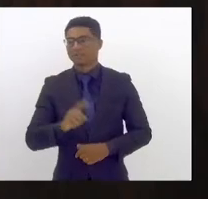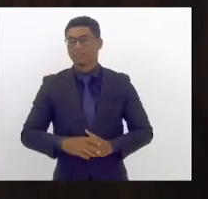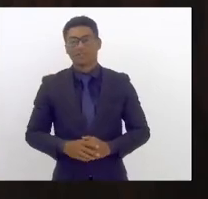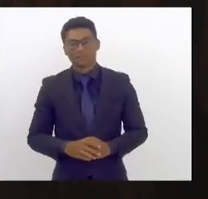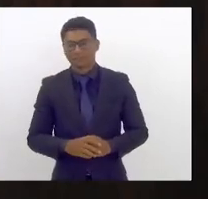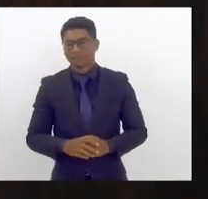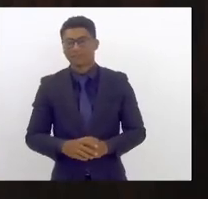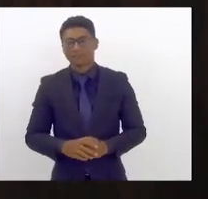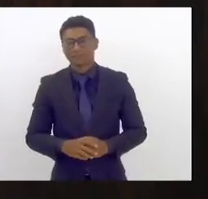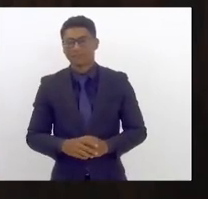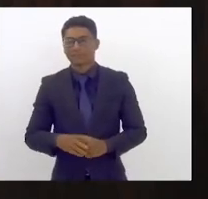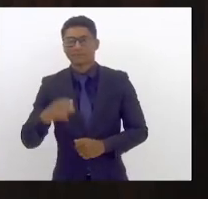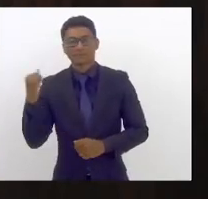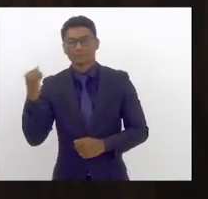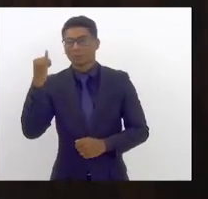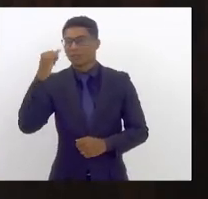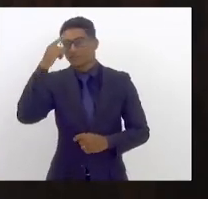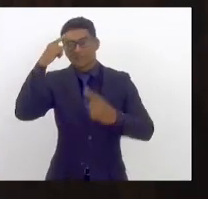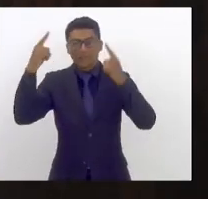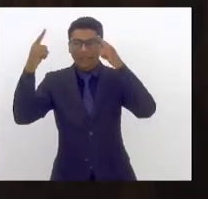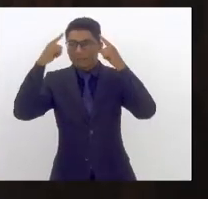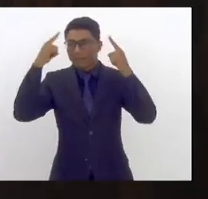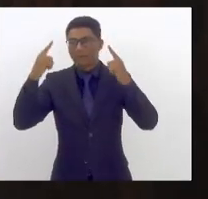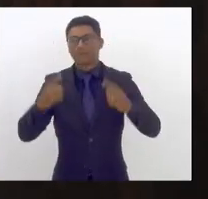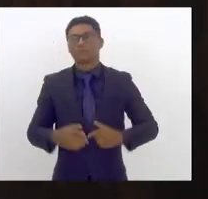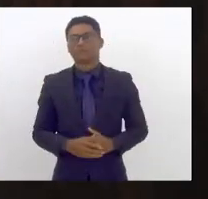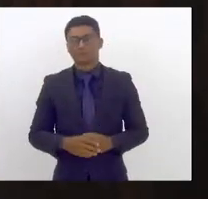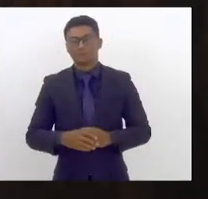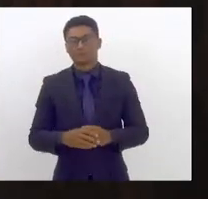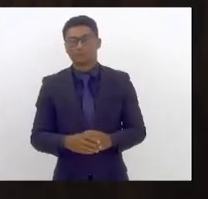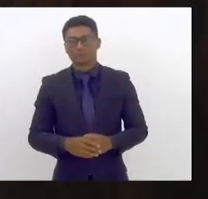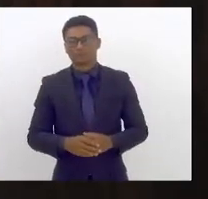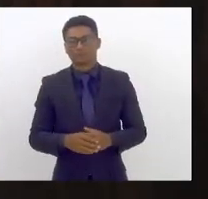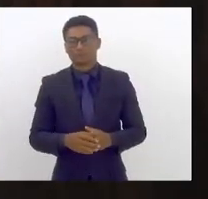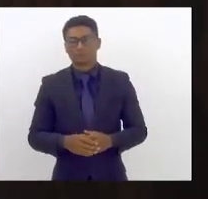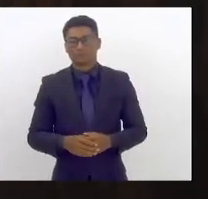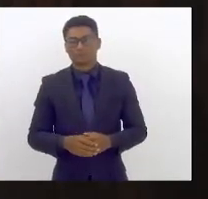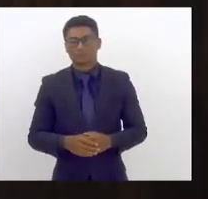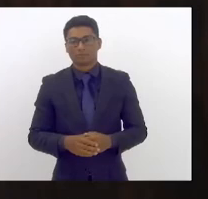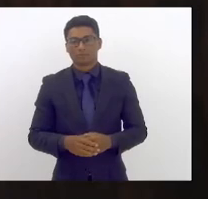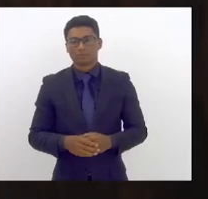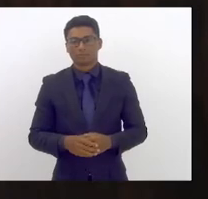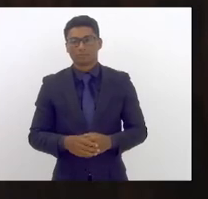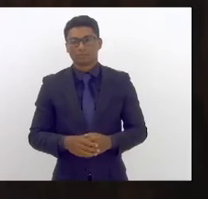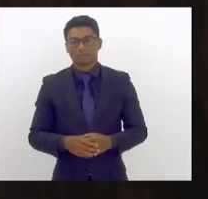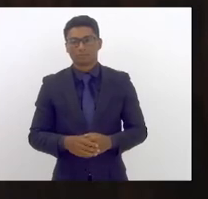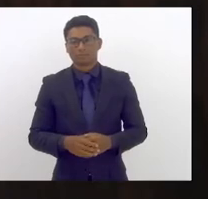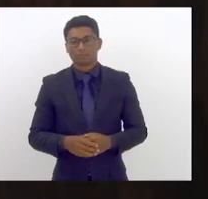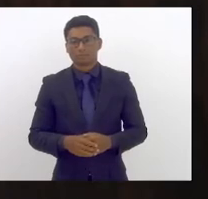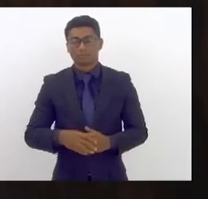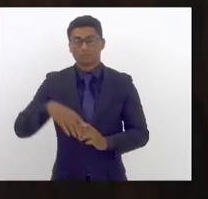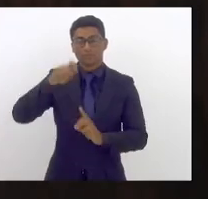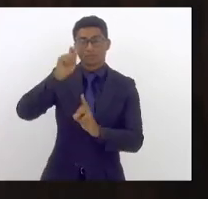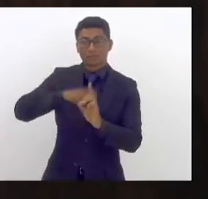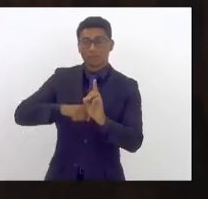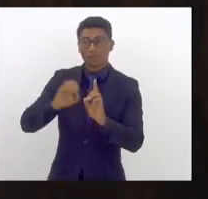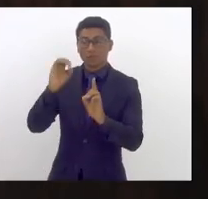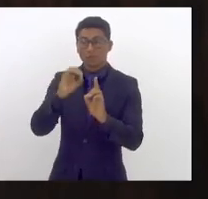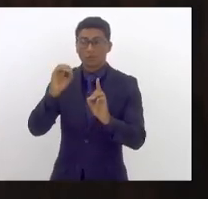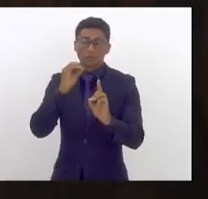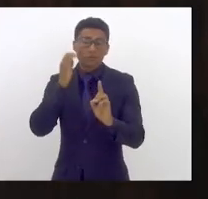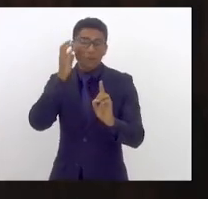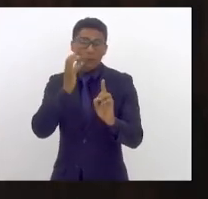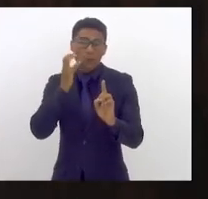é bom a gente rememorar aqui que hoje está sendo o último não em Outubro Rosa aqui nessa